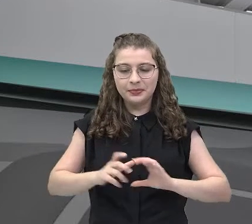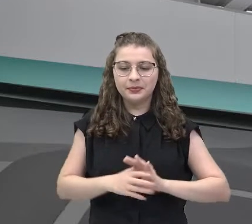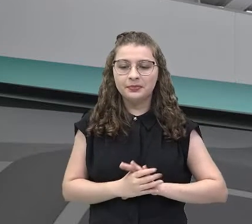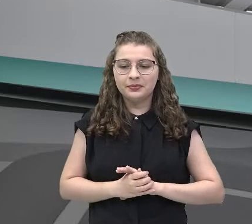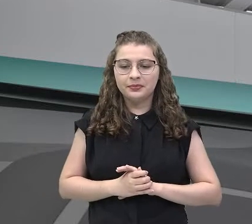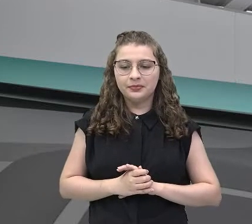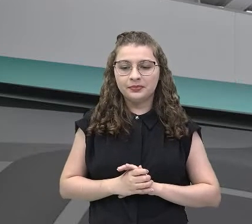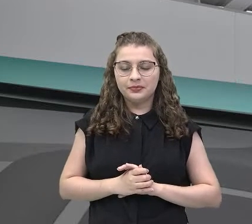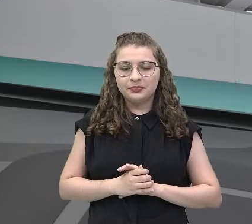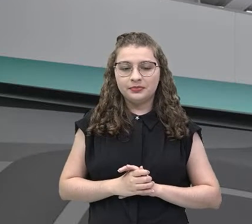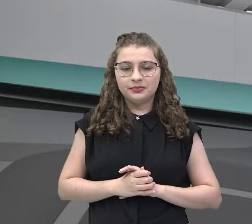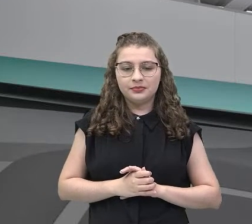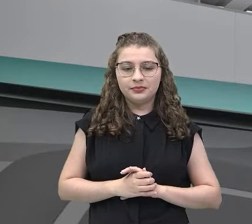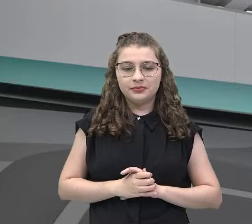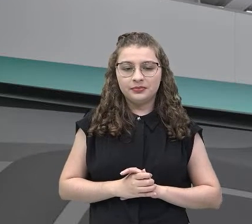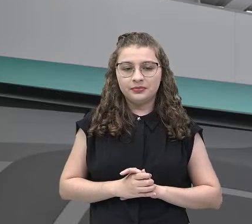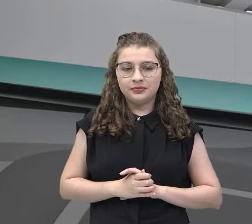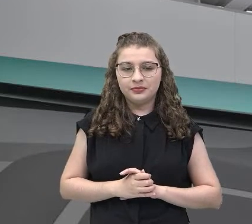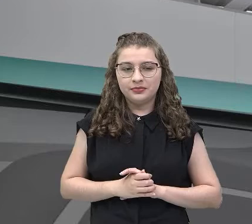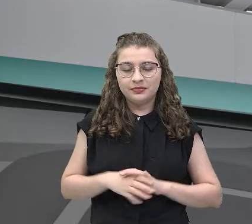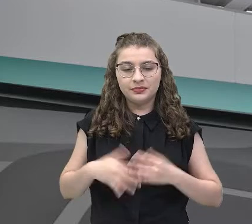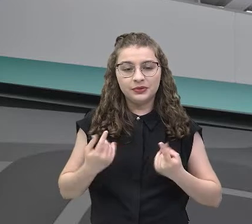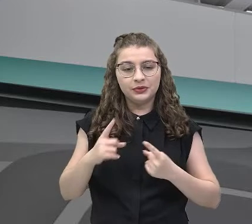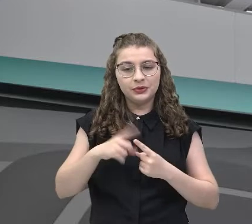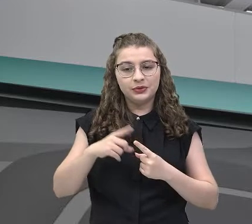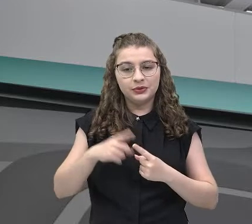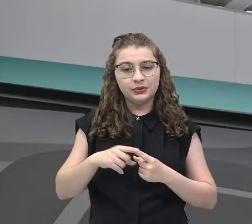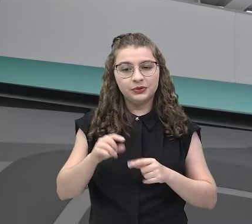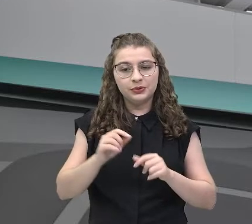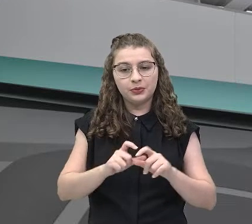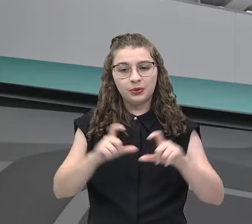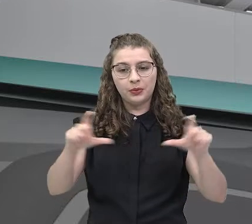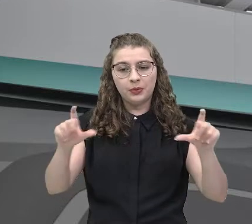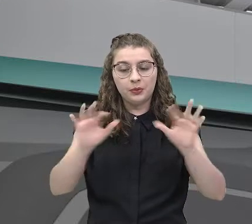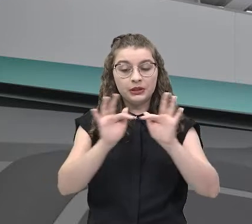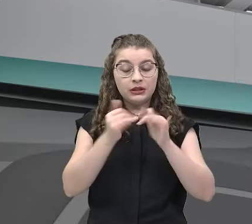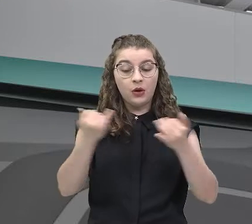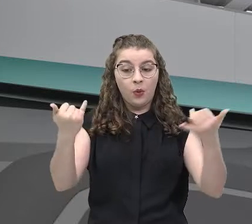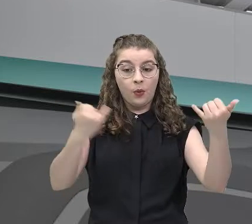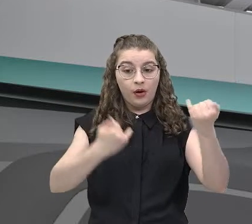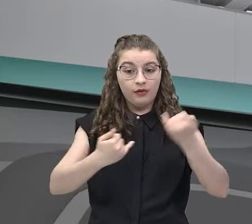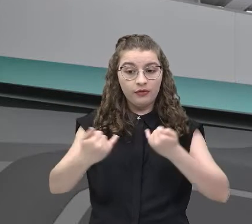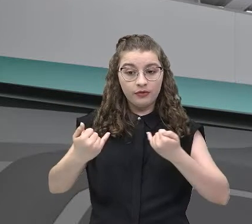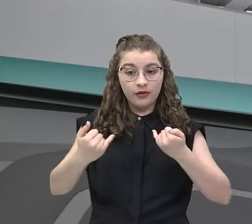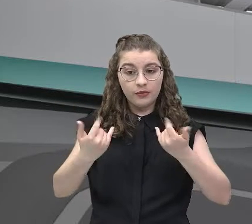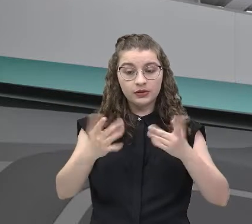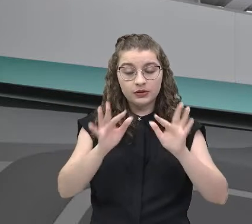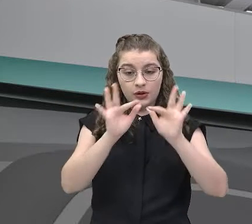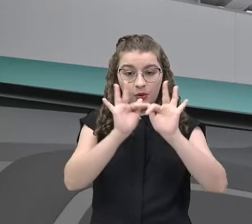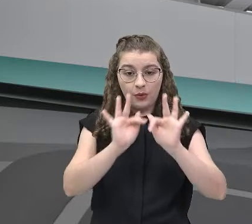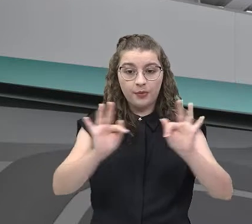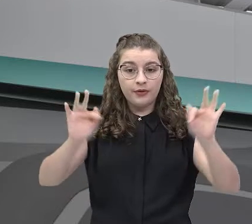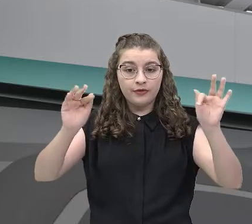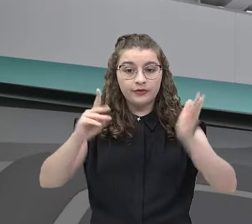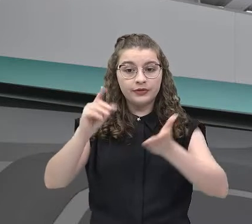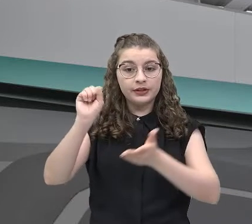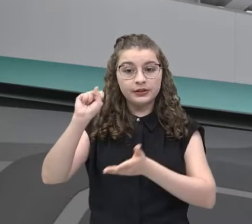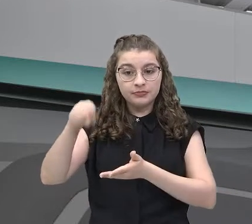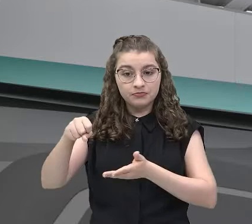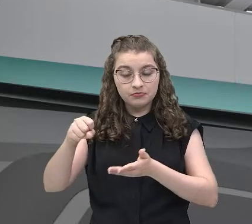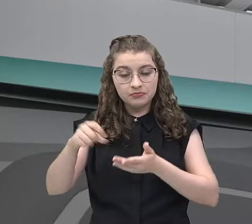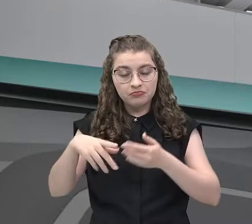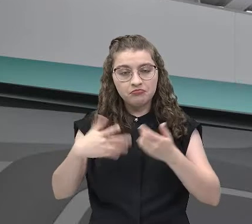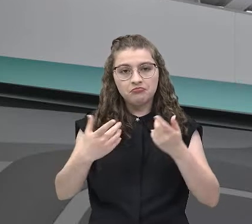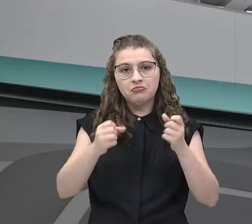texto. Então, esse tipo de tópico frasal pode ser uma informação, uma afirmação, pode ser uma